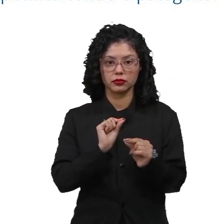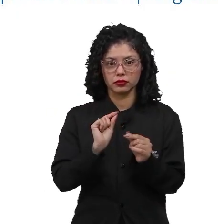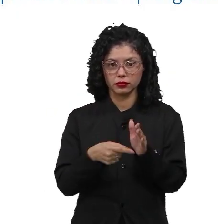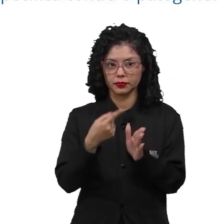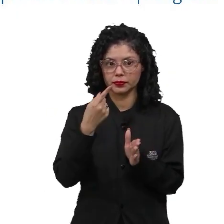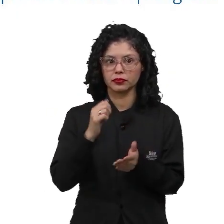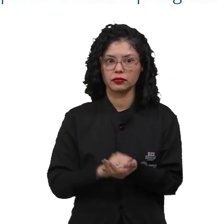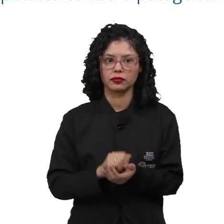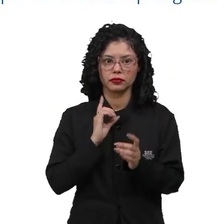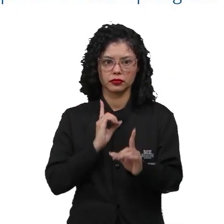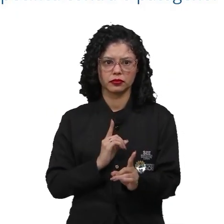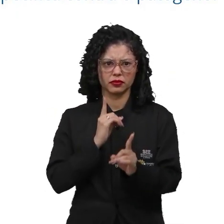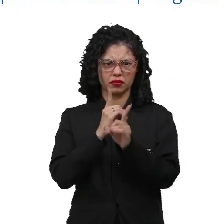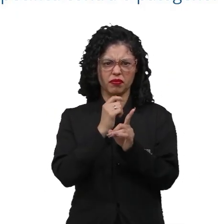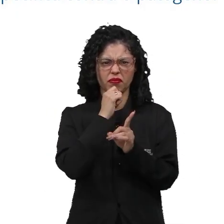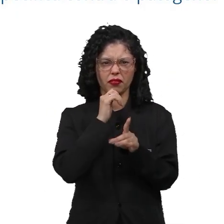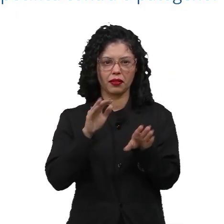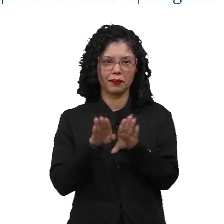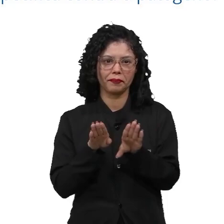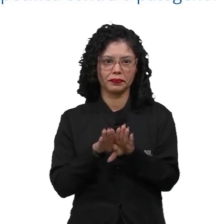primeiro encontrar, né,